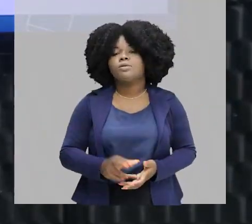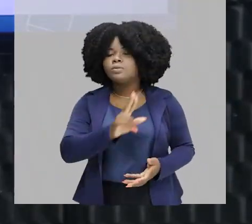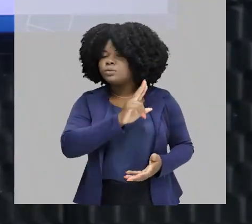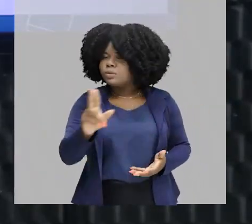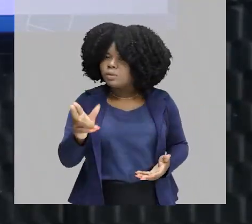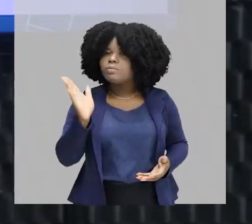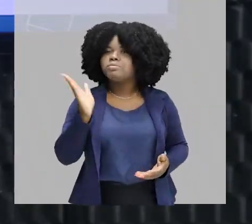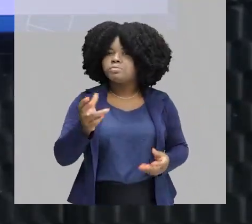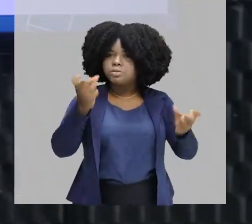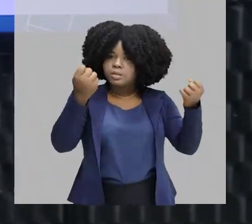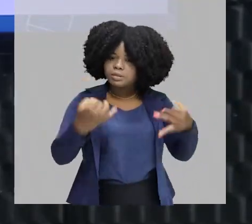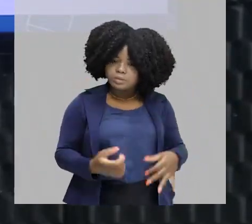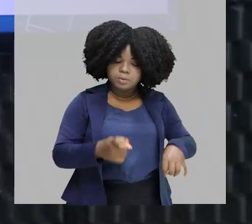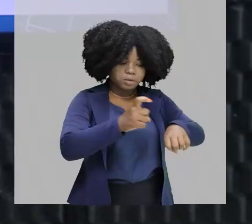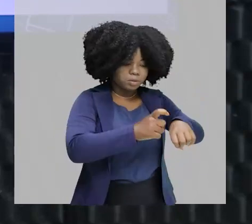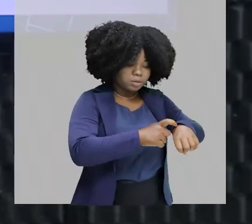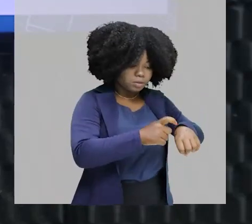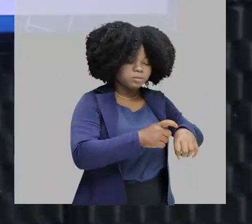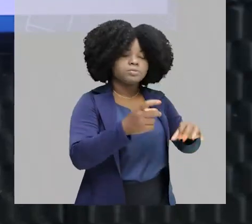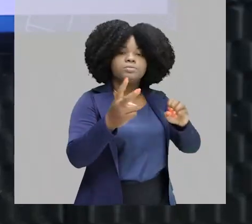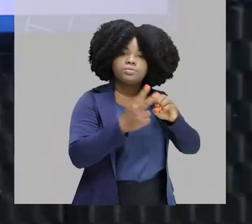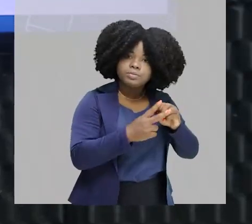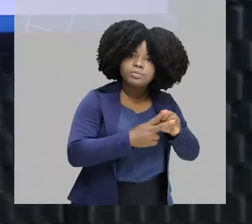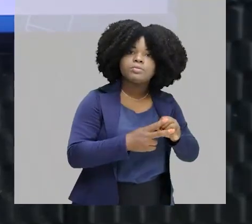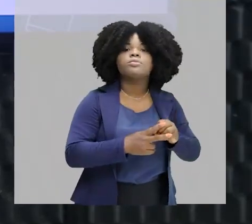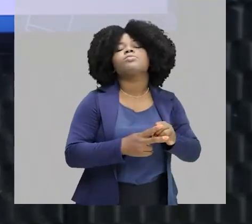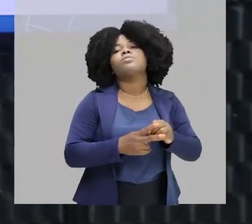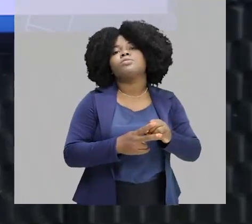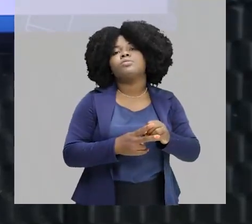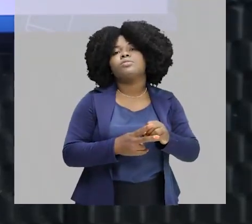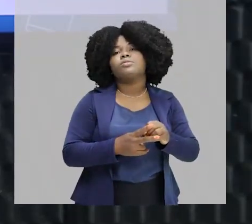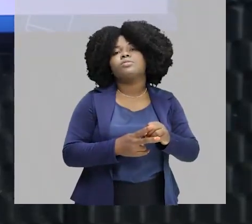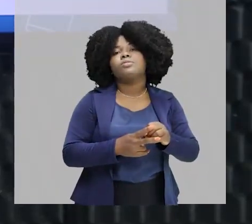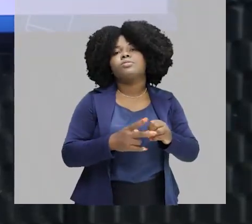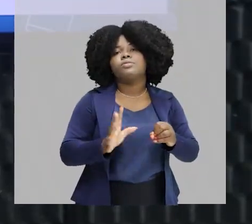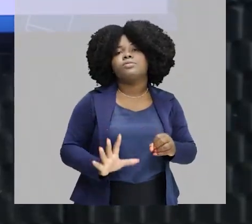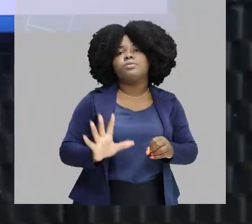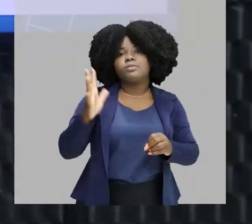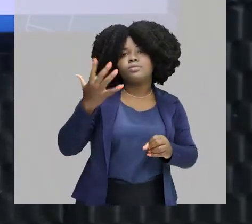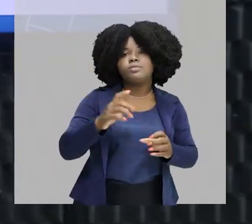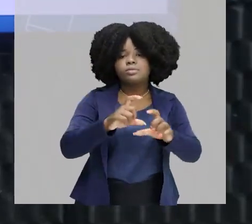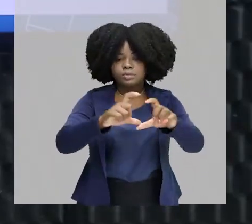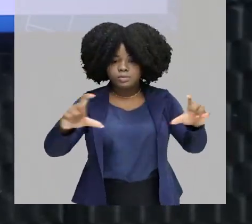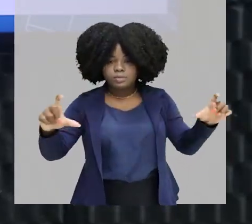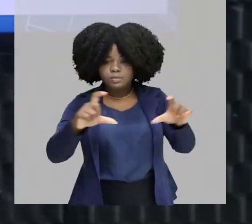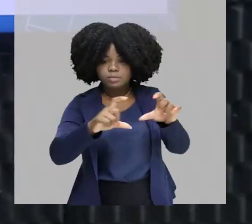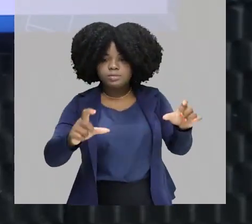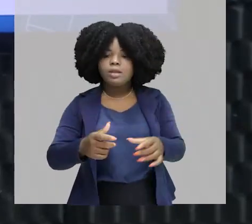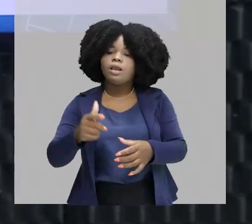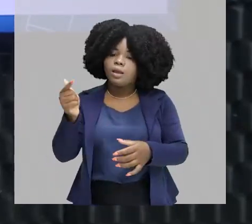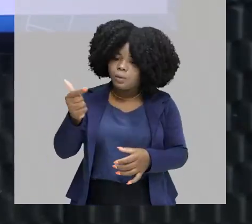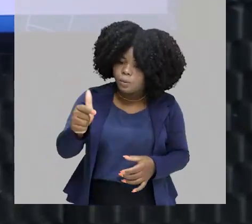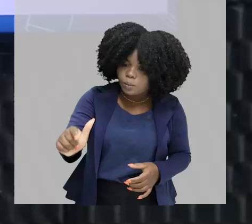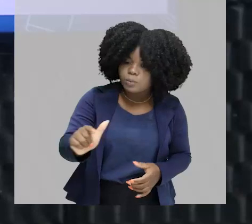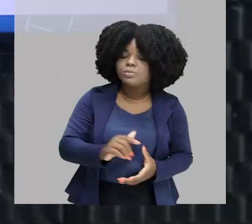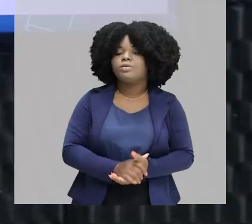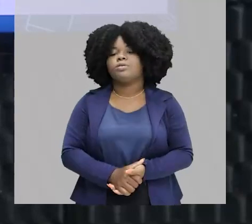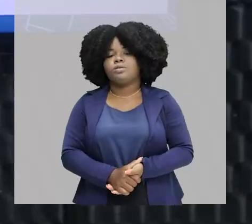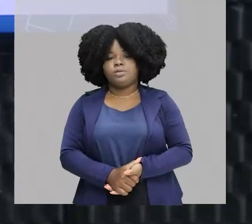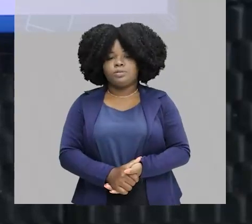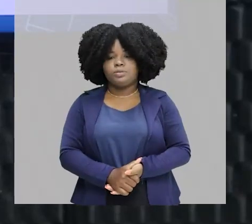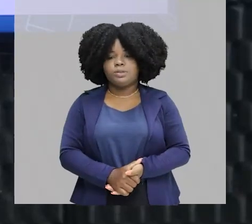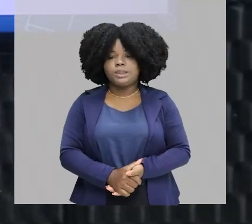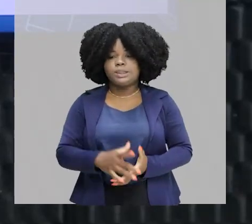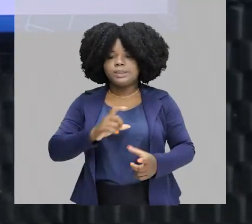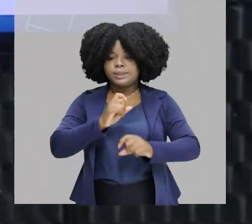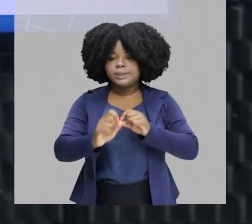para vocês. É um tempo verbal que indica uma ação que continua, que tem um progresso. Então, quando nós falamos de presente perfeito, nós estamos citando